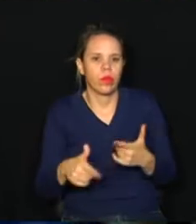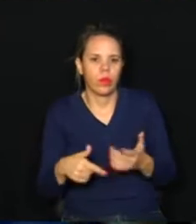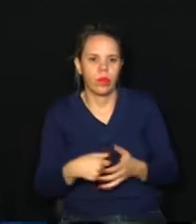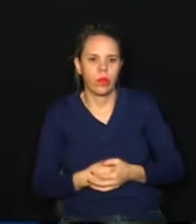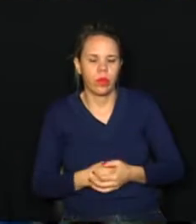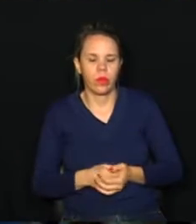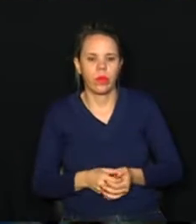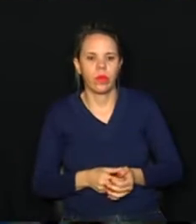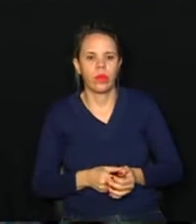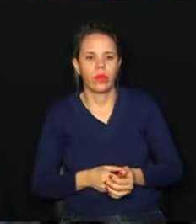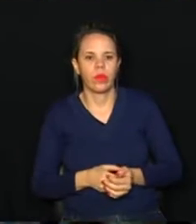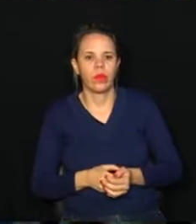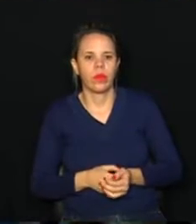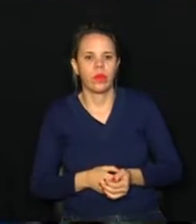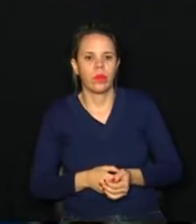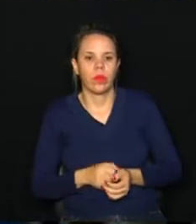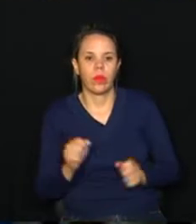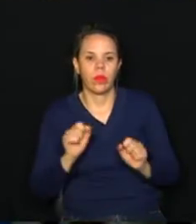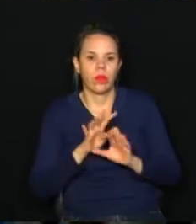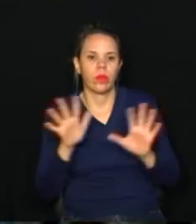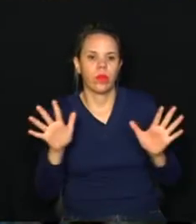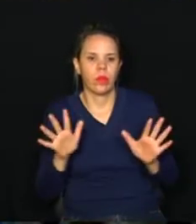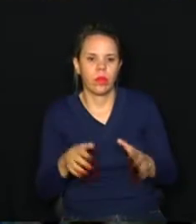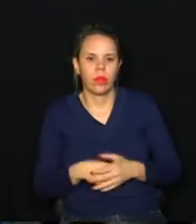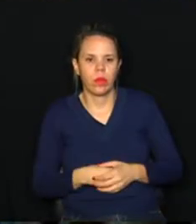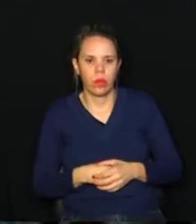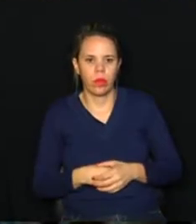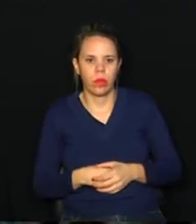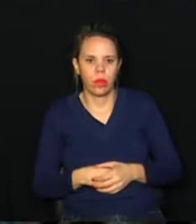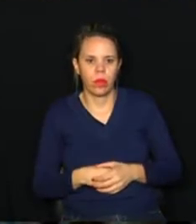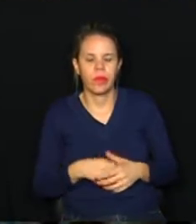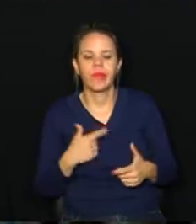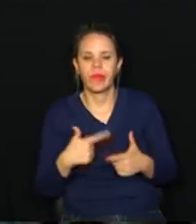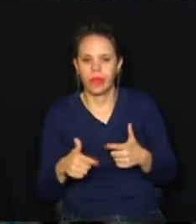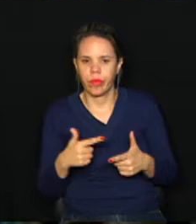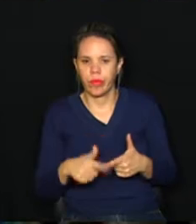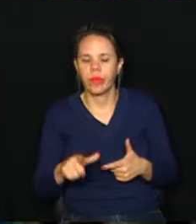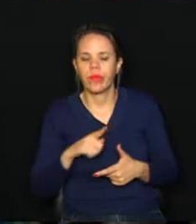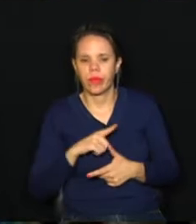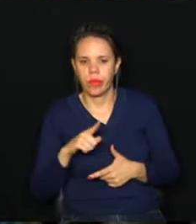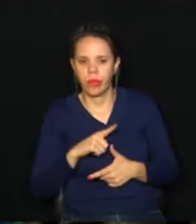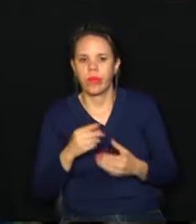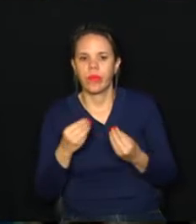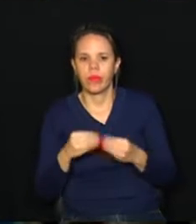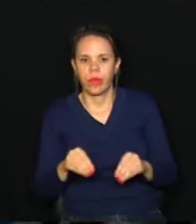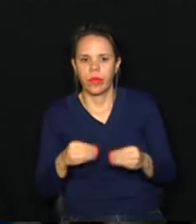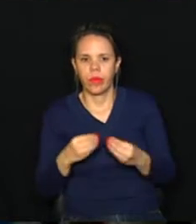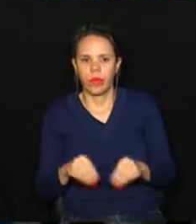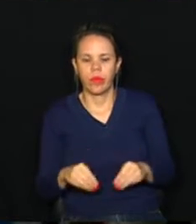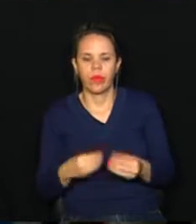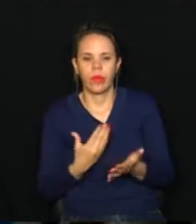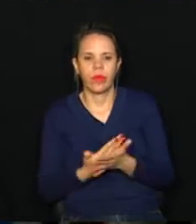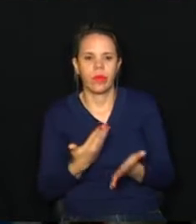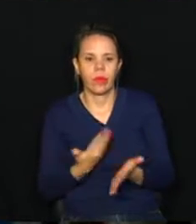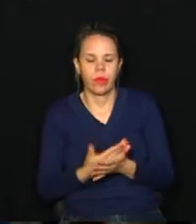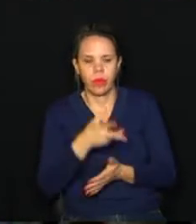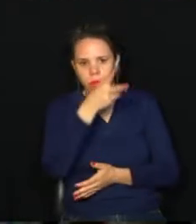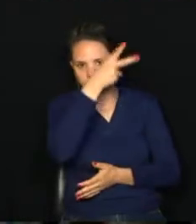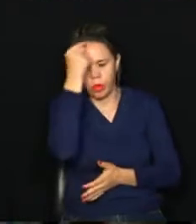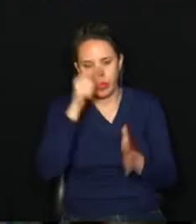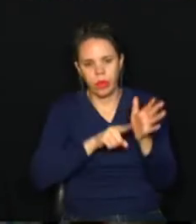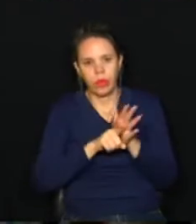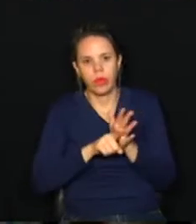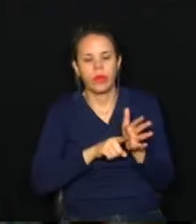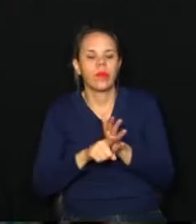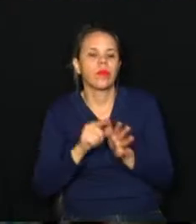problemas. Deve-se ter claro, entretanto, que há problemas que afetam os institutos públicos de pesquisa científica